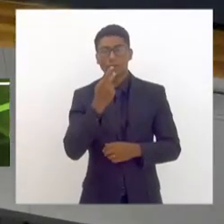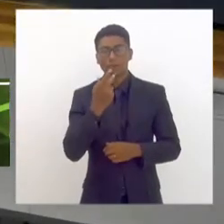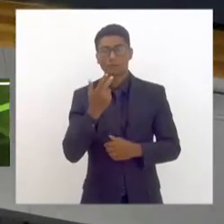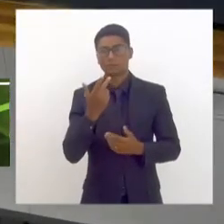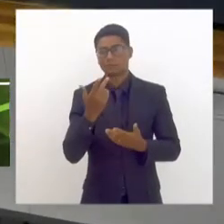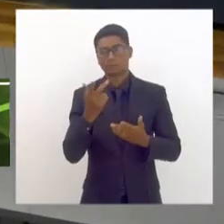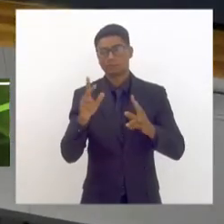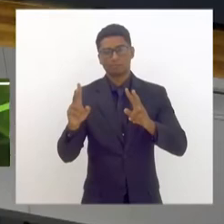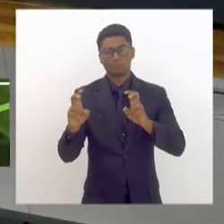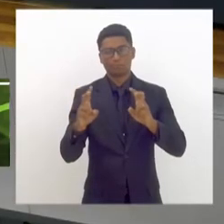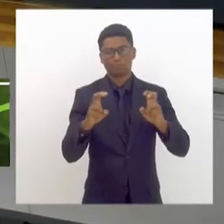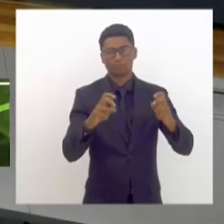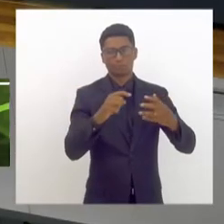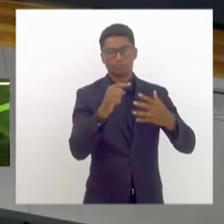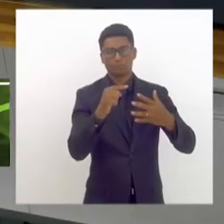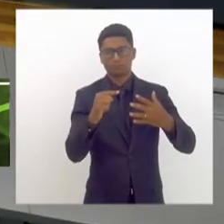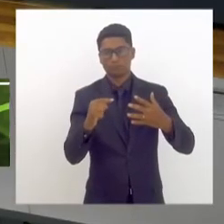Né,